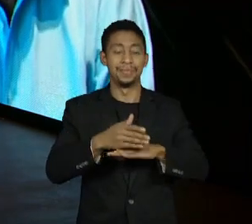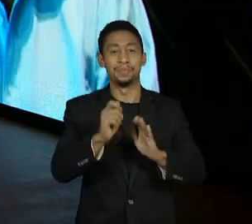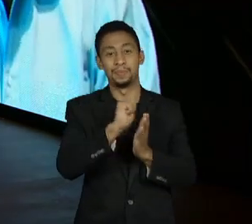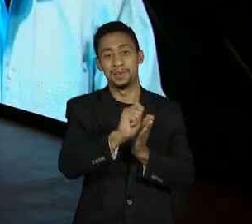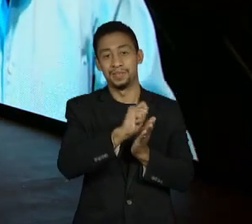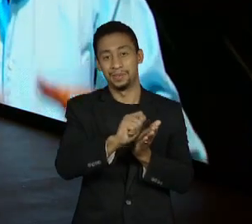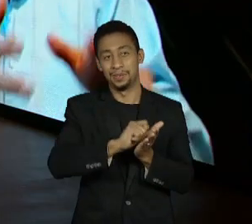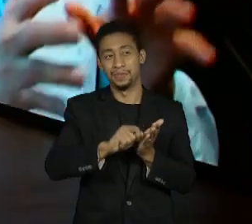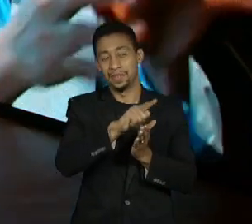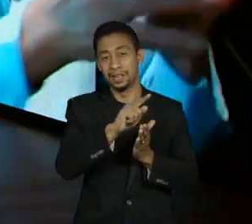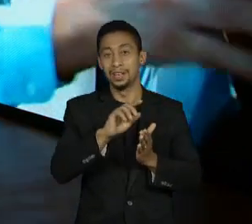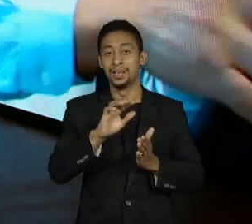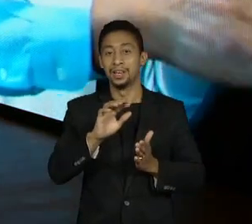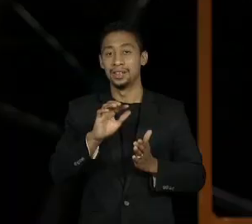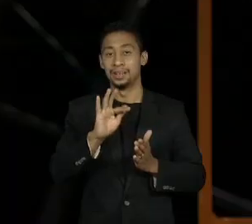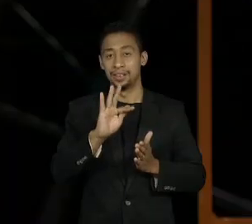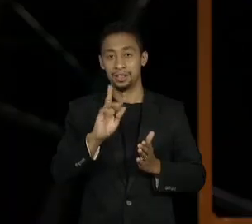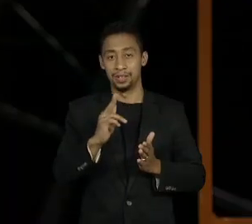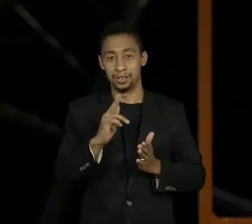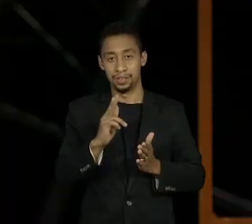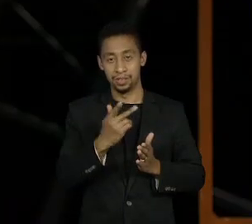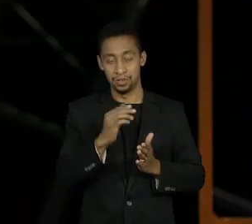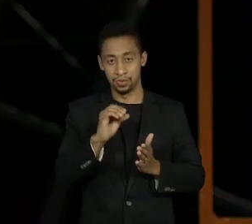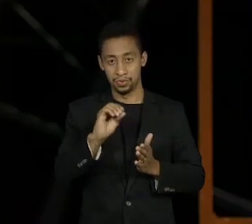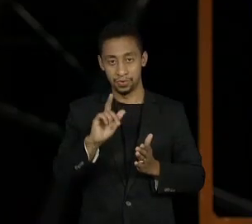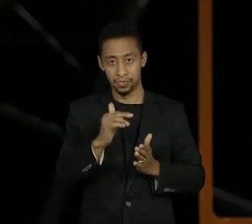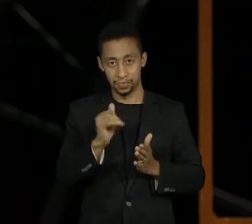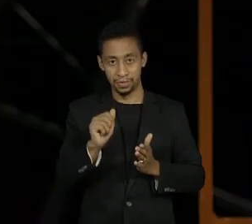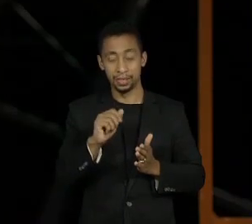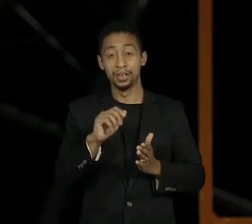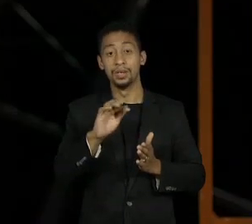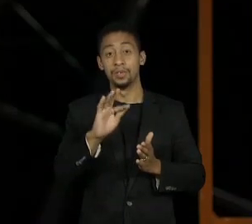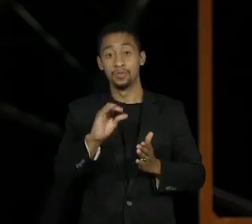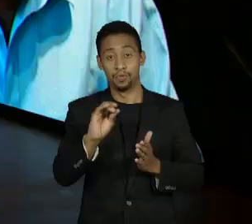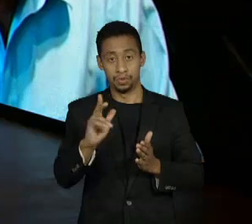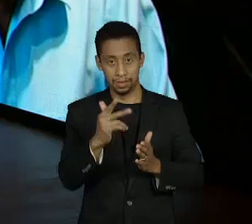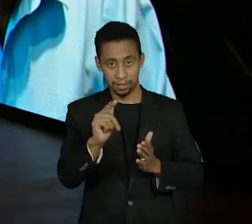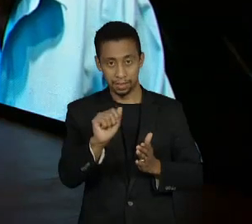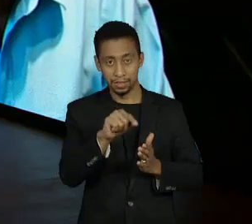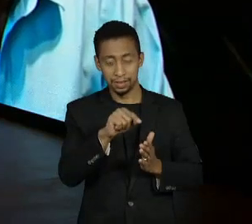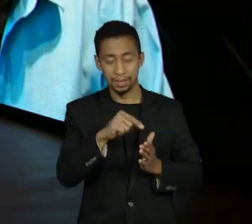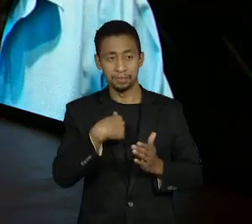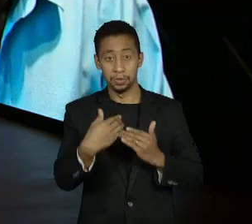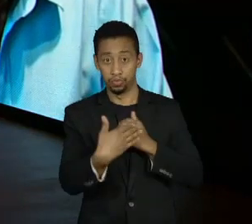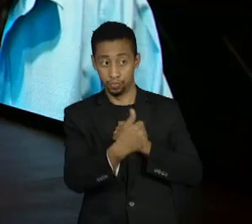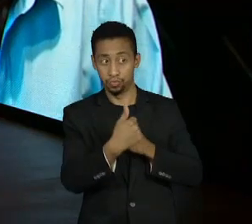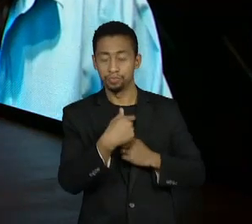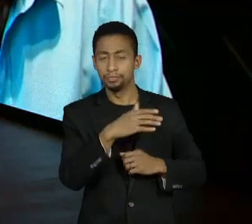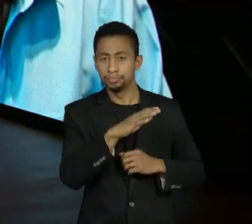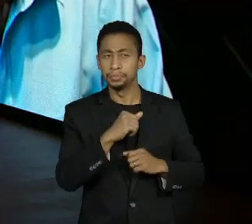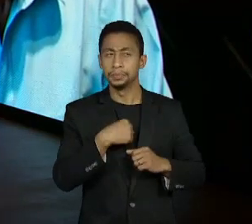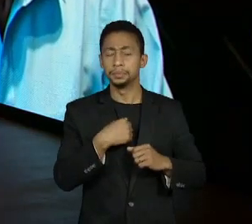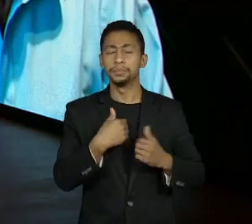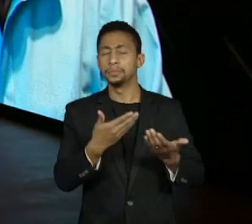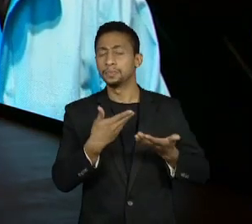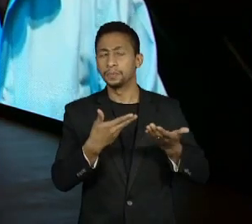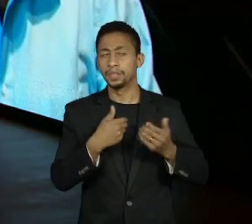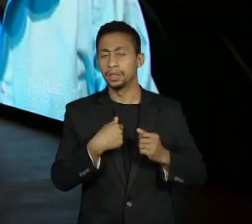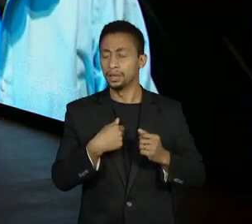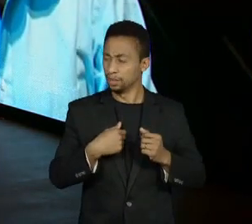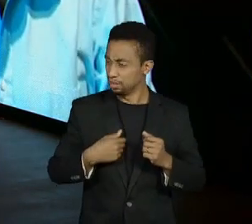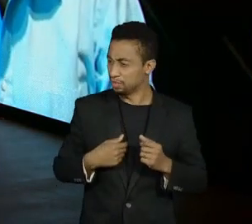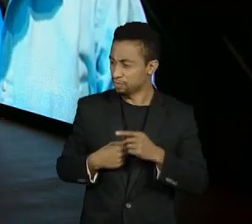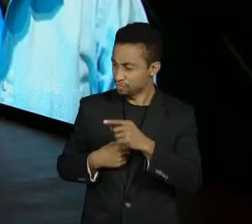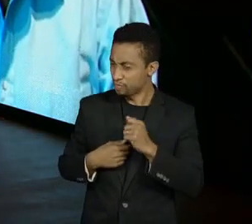redator-chefe, não algum daqueles que me contratou, o outro. Ele falou: Maurício, você que